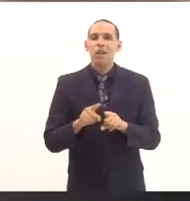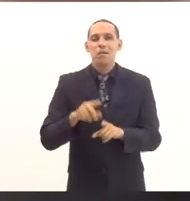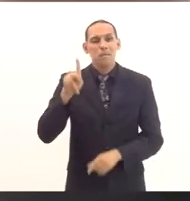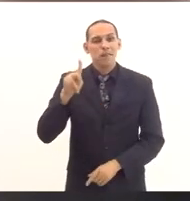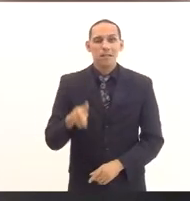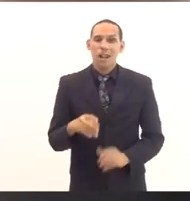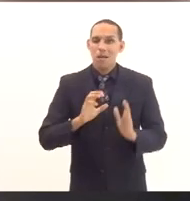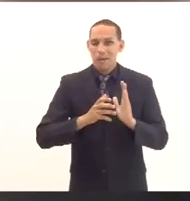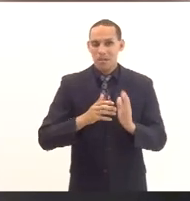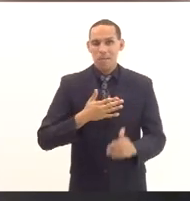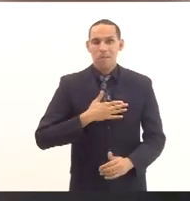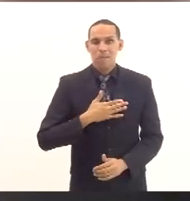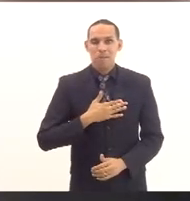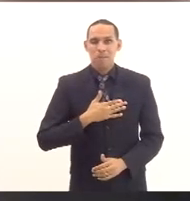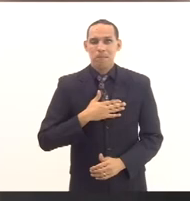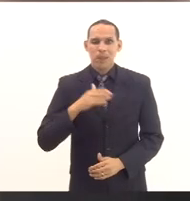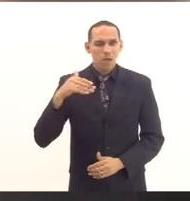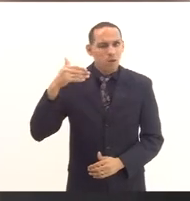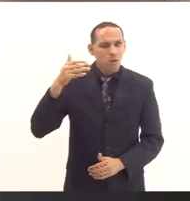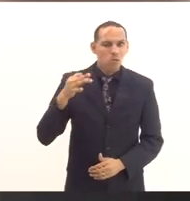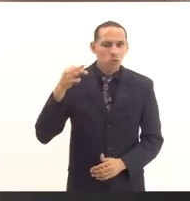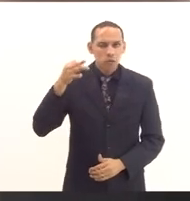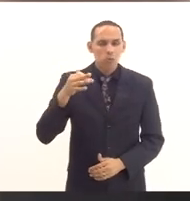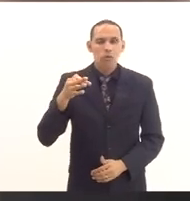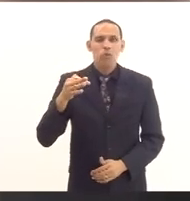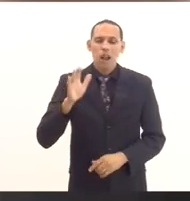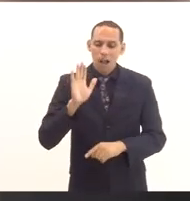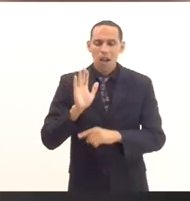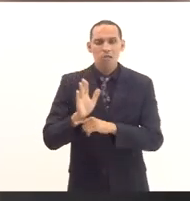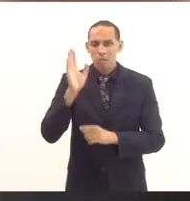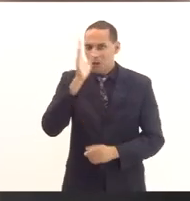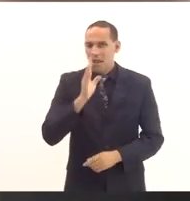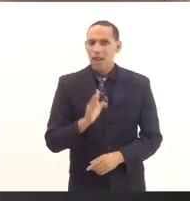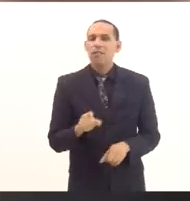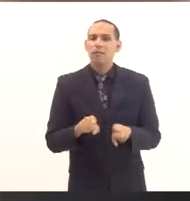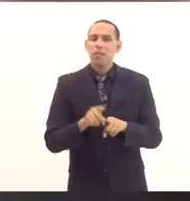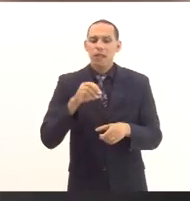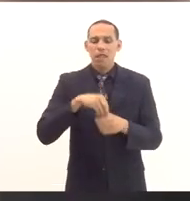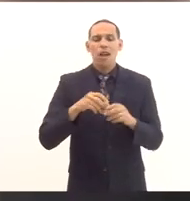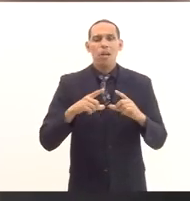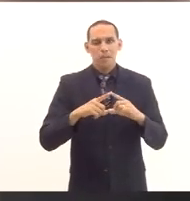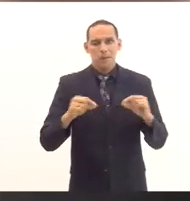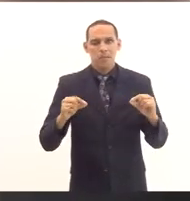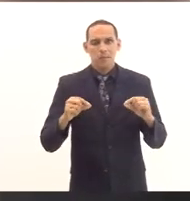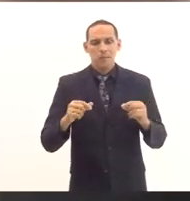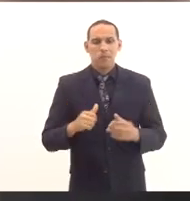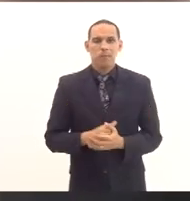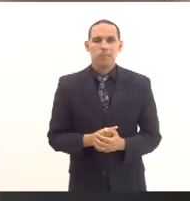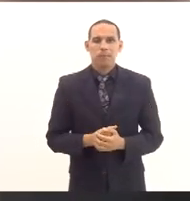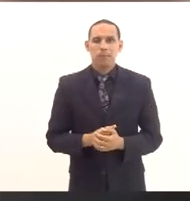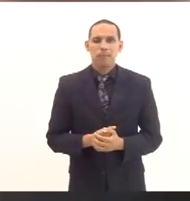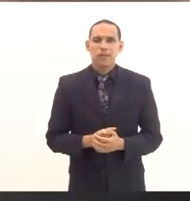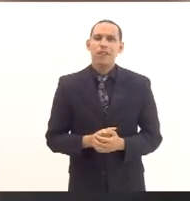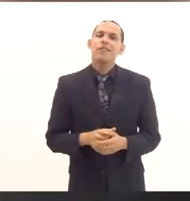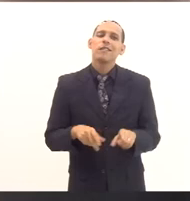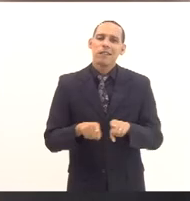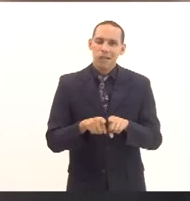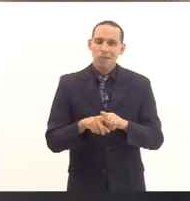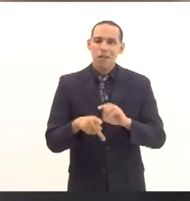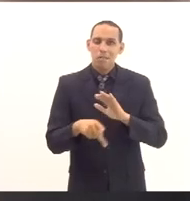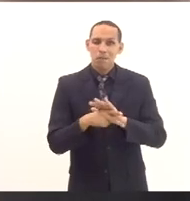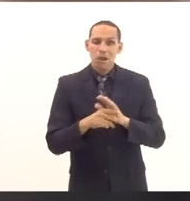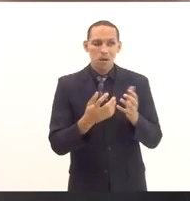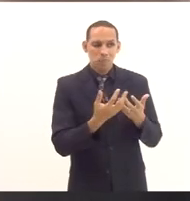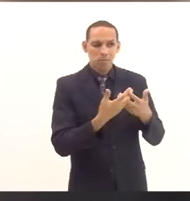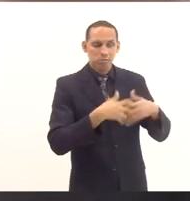partido que muito em breve vai contribuir muito para o Brasil em Brasília e que certamente como bom petropolitano